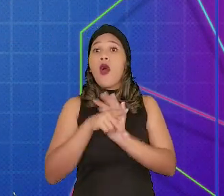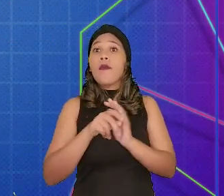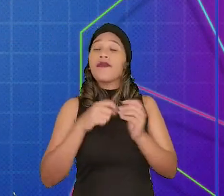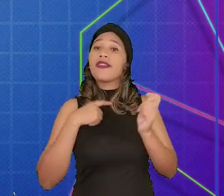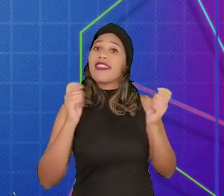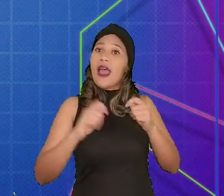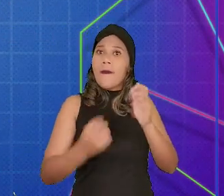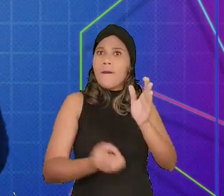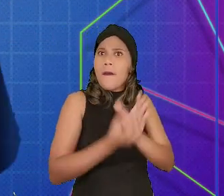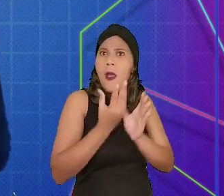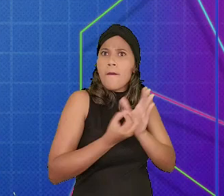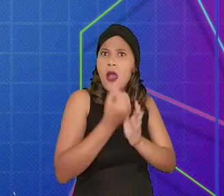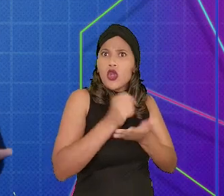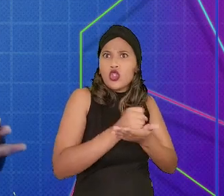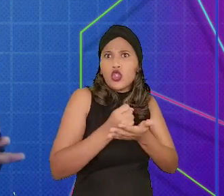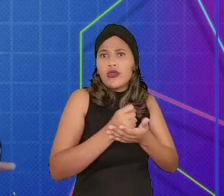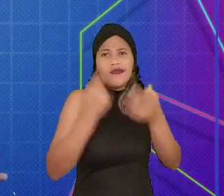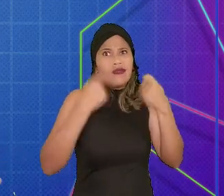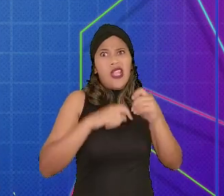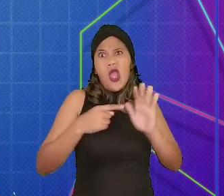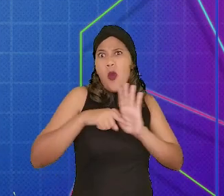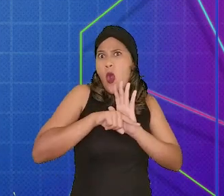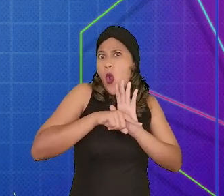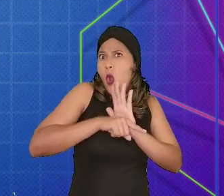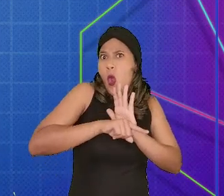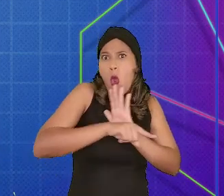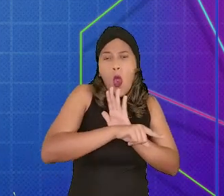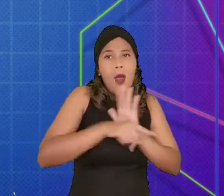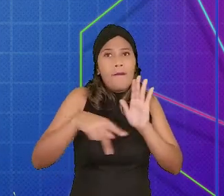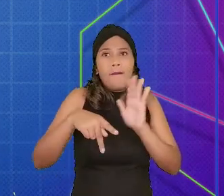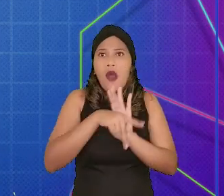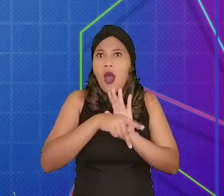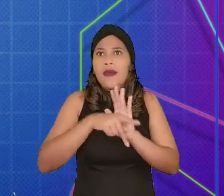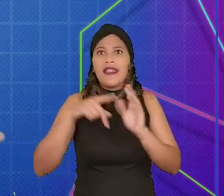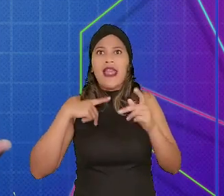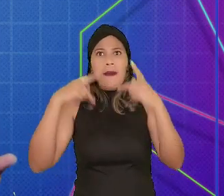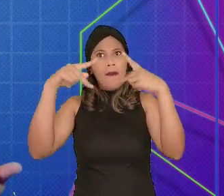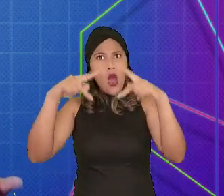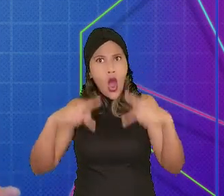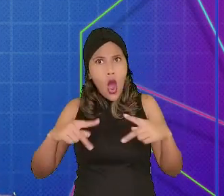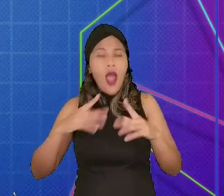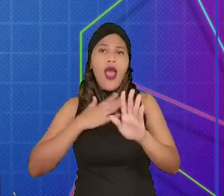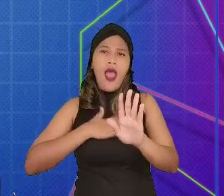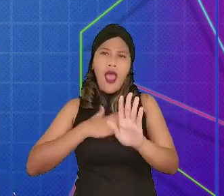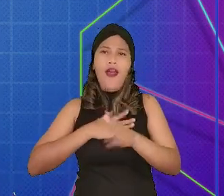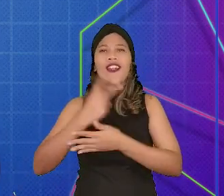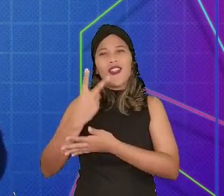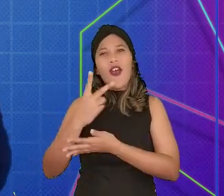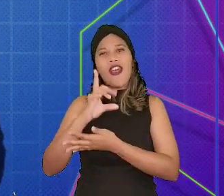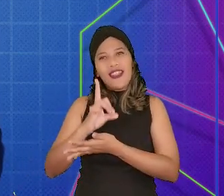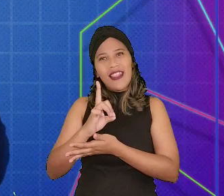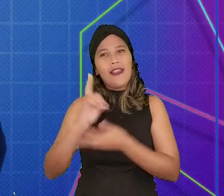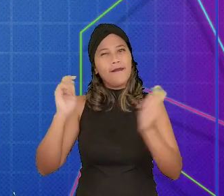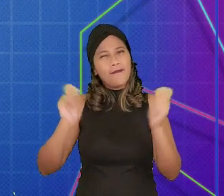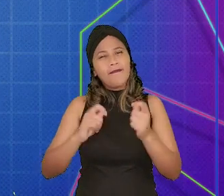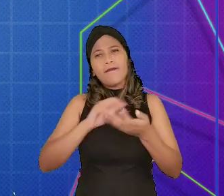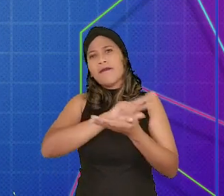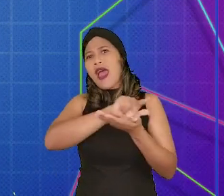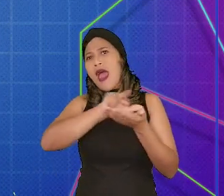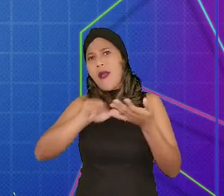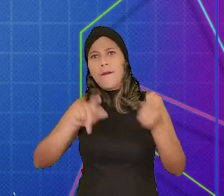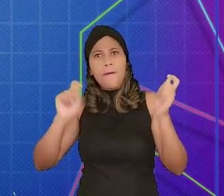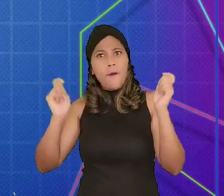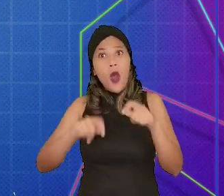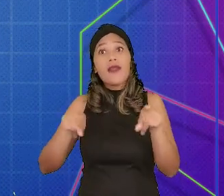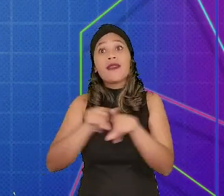permite o desenvolvimento de jogos sem necessitar de muitos conhecimentos de programação. É adequada para jogos 2D, por ter muitas